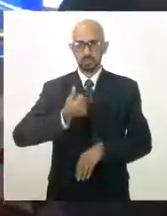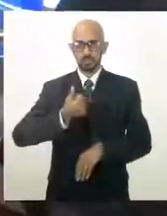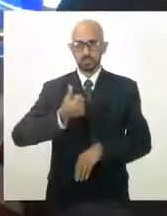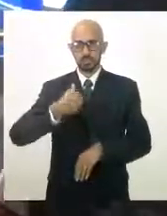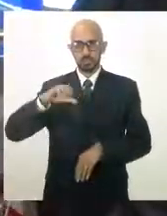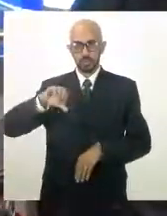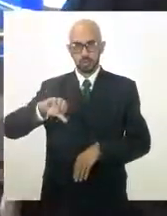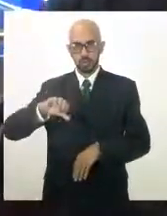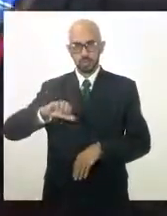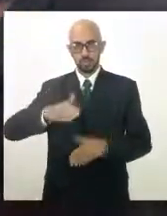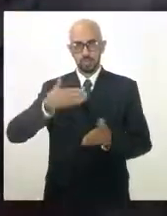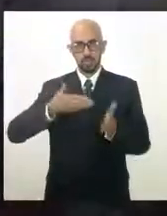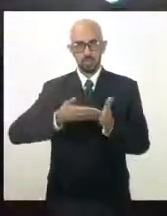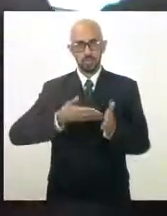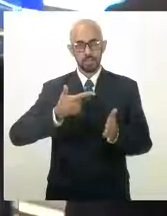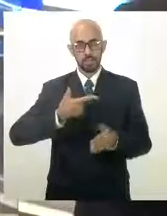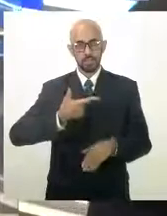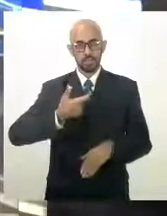2019-23.